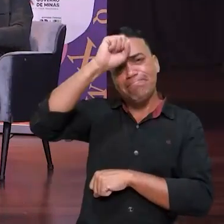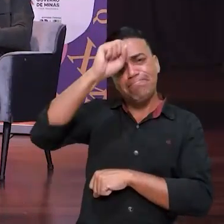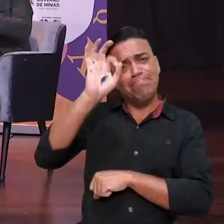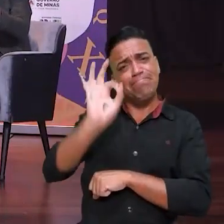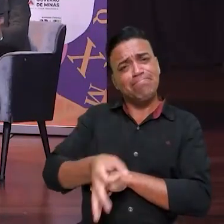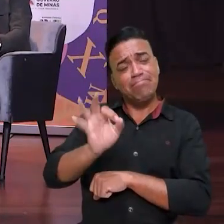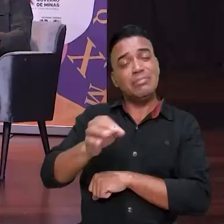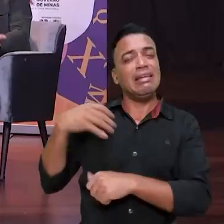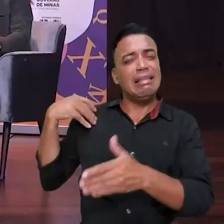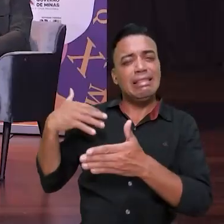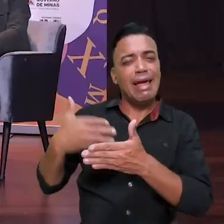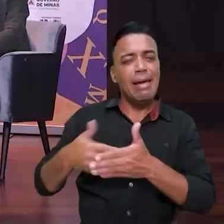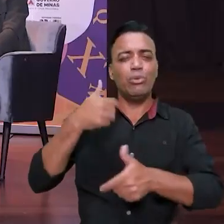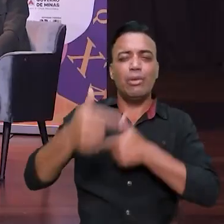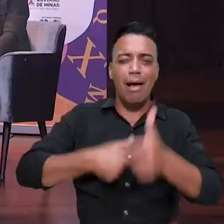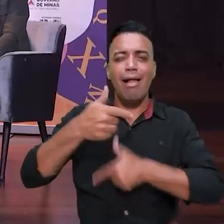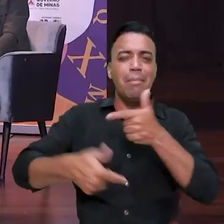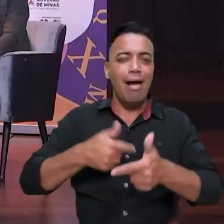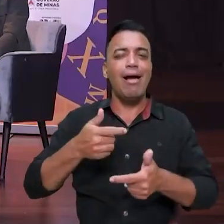isso, tanto tempo com esse trabalho.